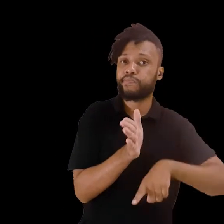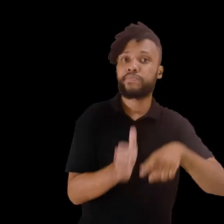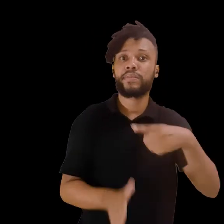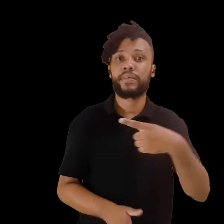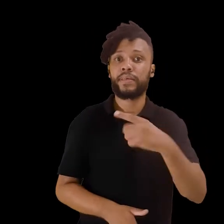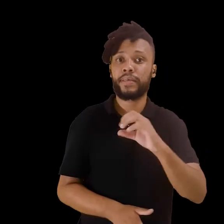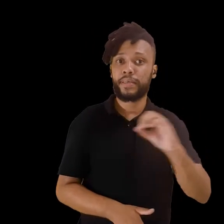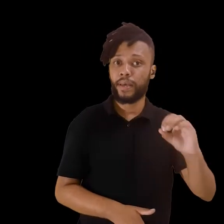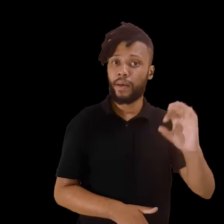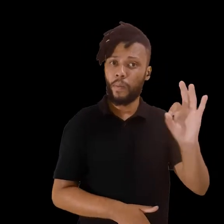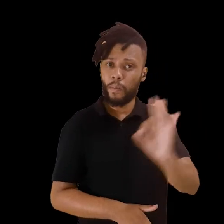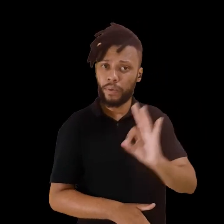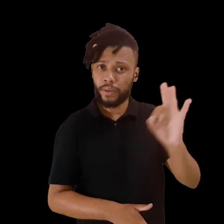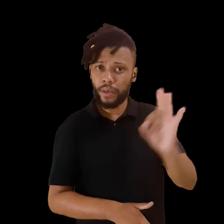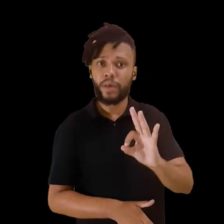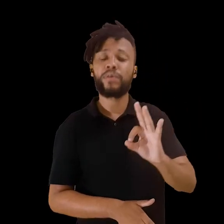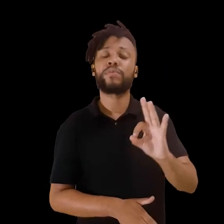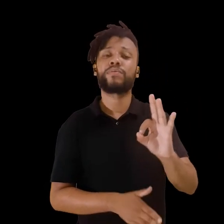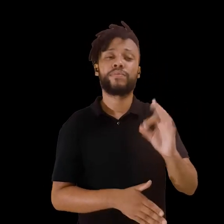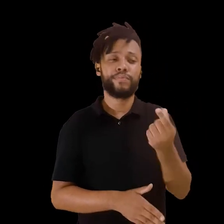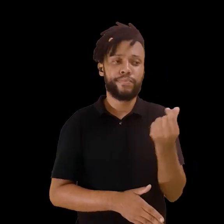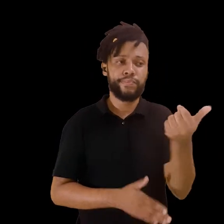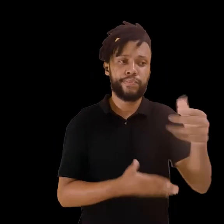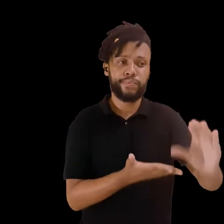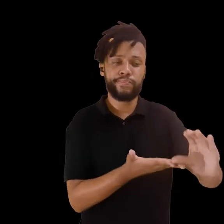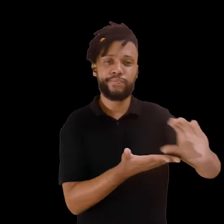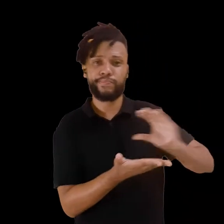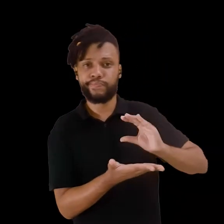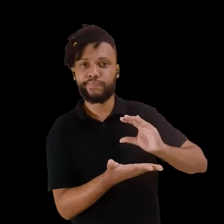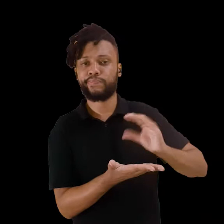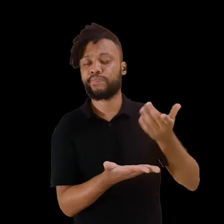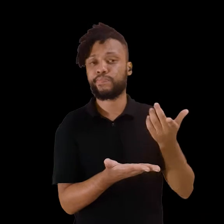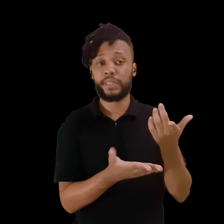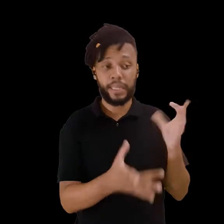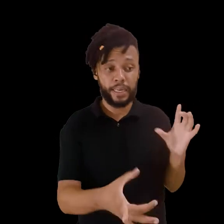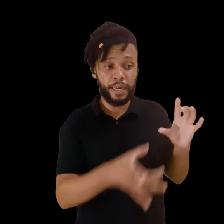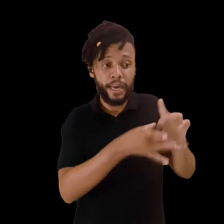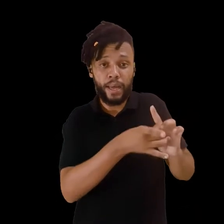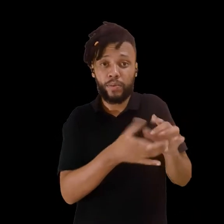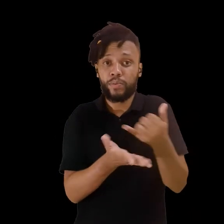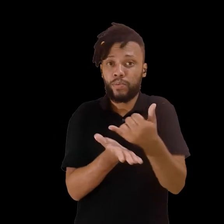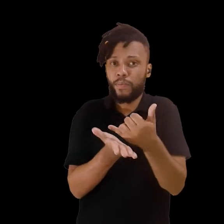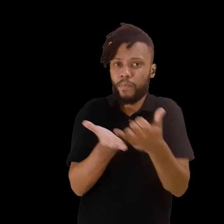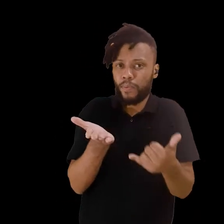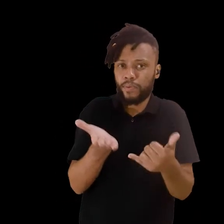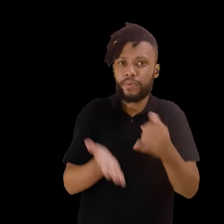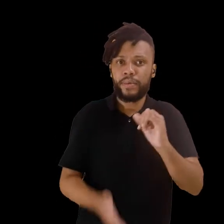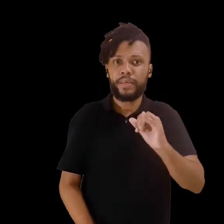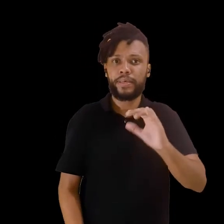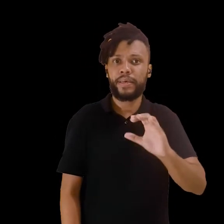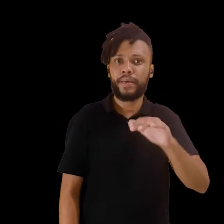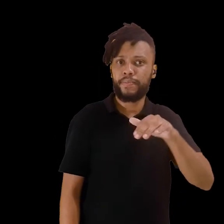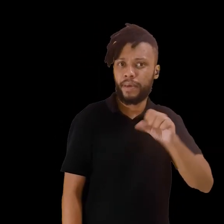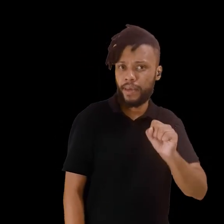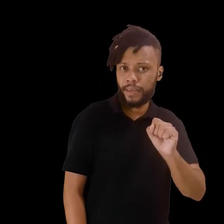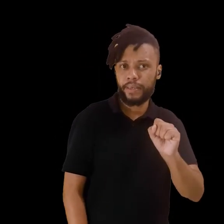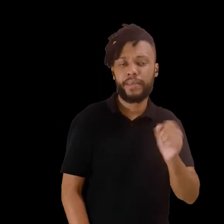de 100% do valor disponibilizado ao projeto no imposto do ICMS devido pela empresa.